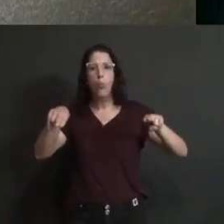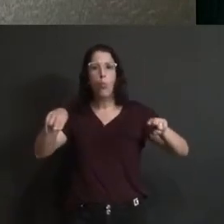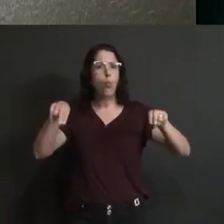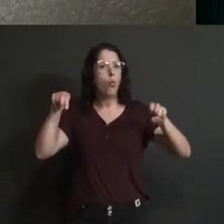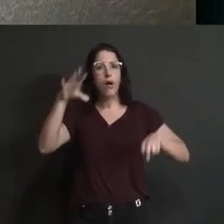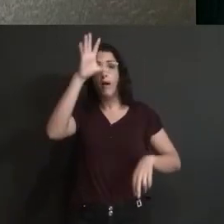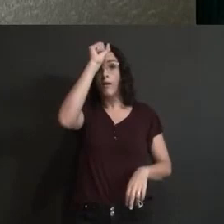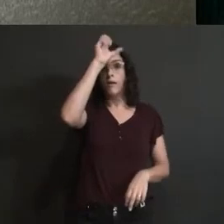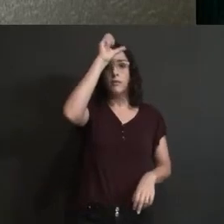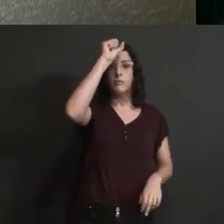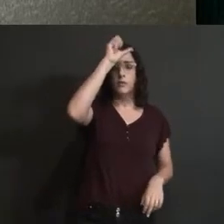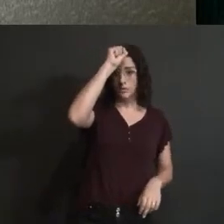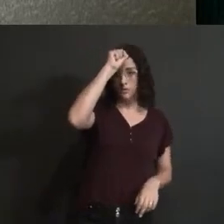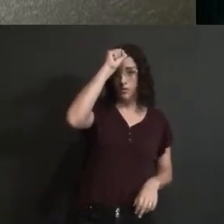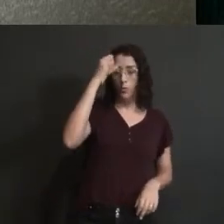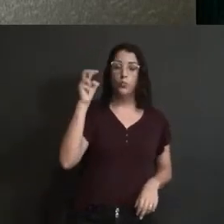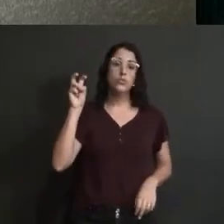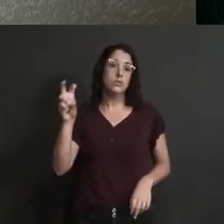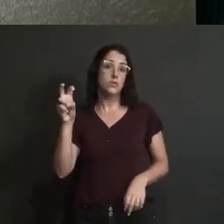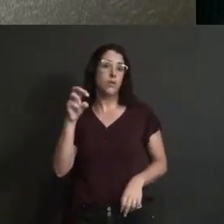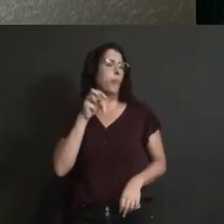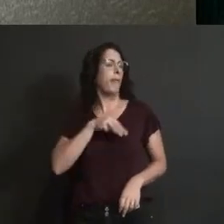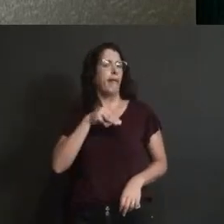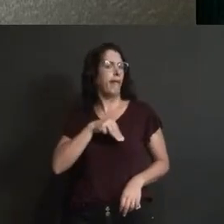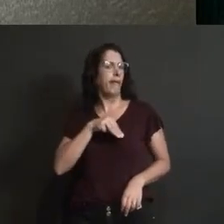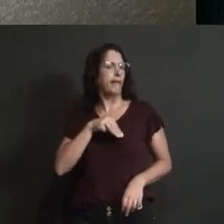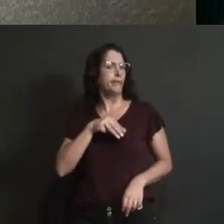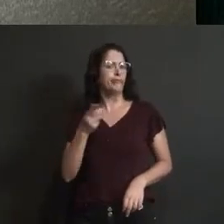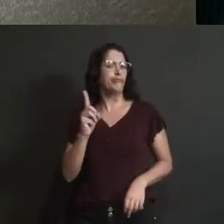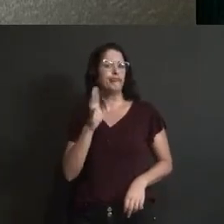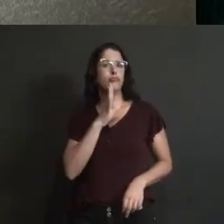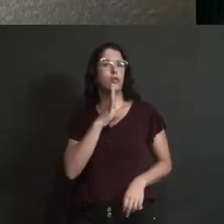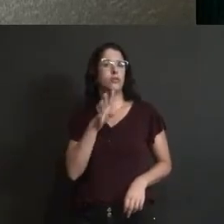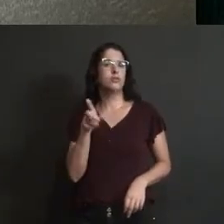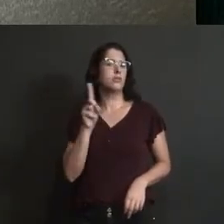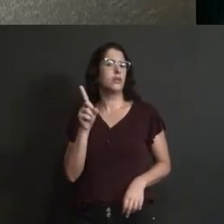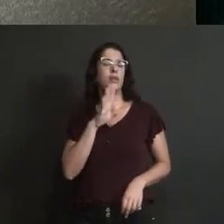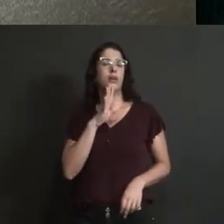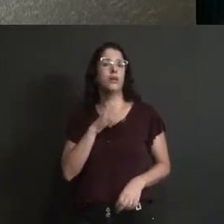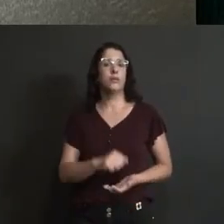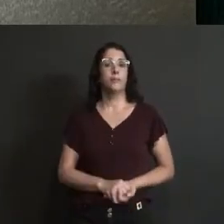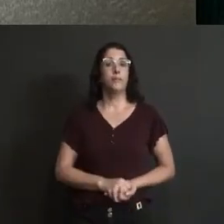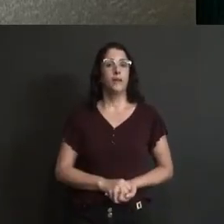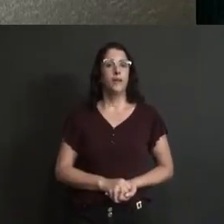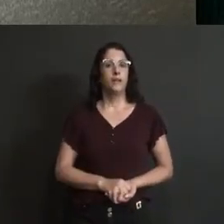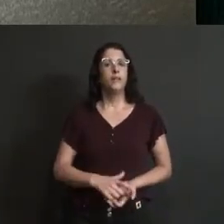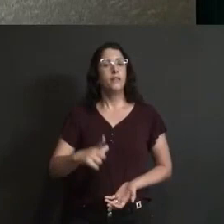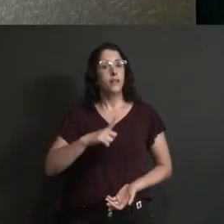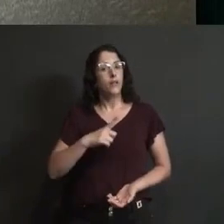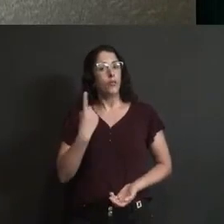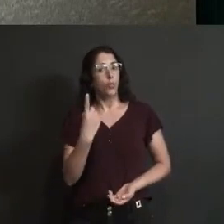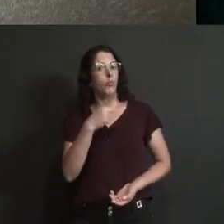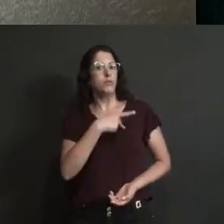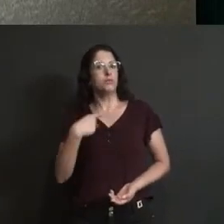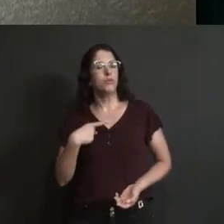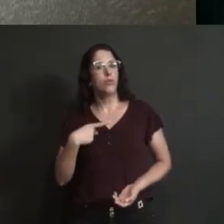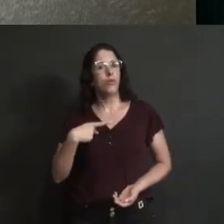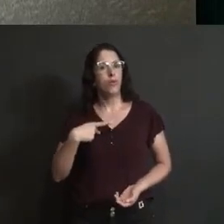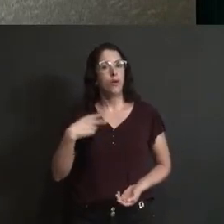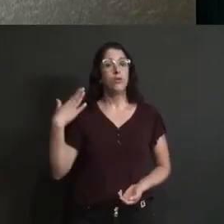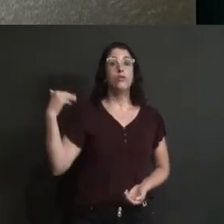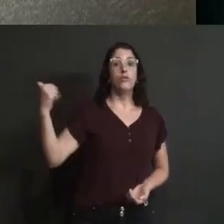O bispo André veio aqui, líder de uma grande igreja, conheceu, está vendo a nossa movimentação e nos chamou para estar